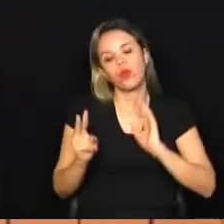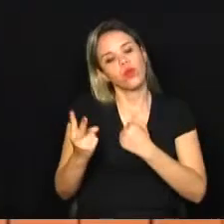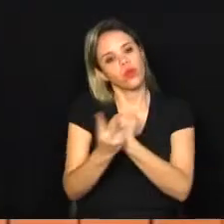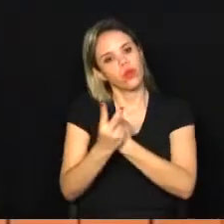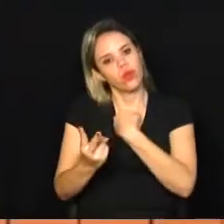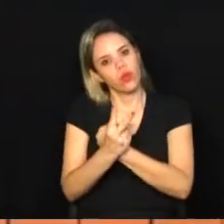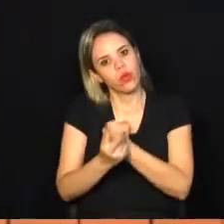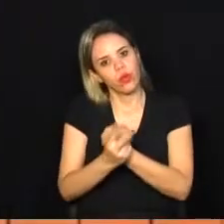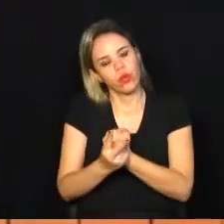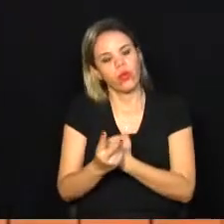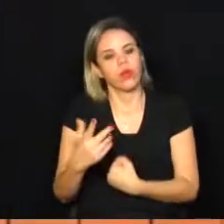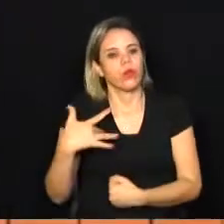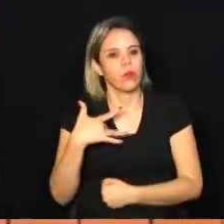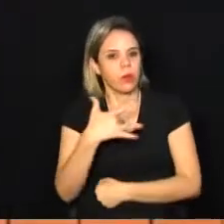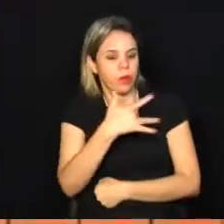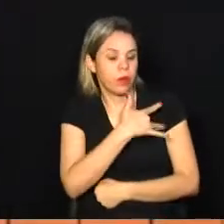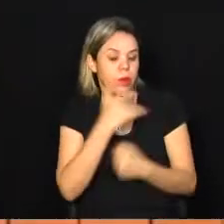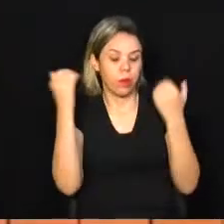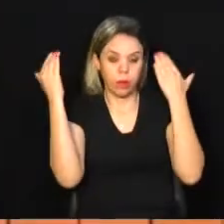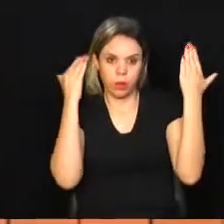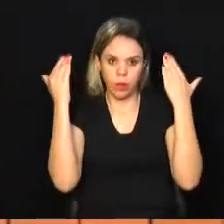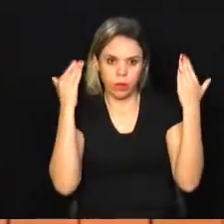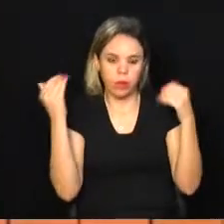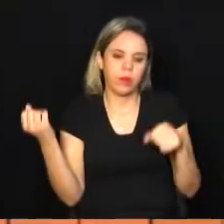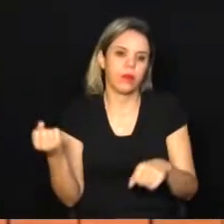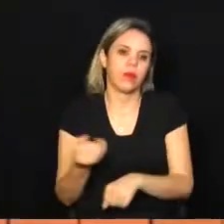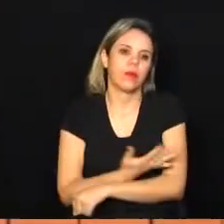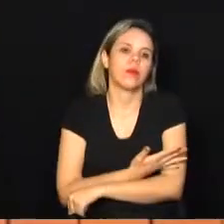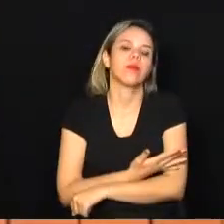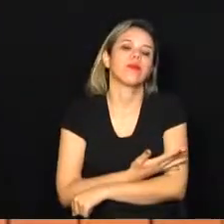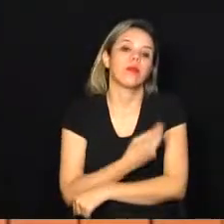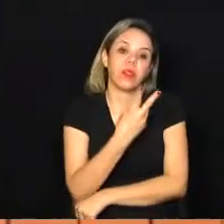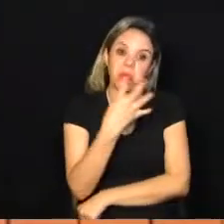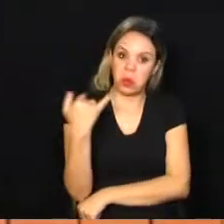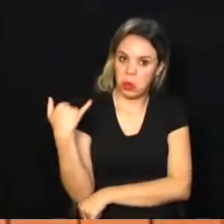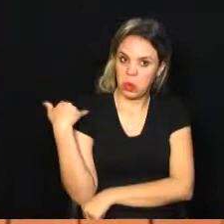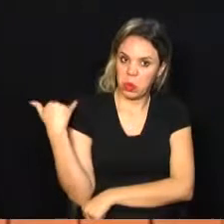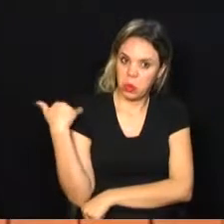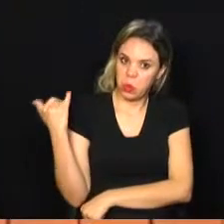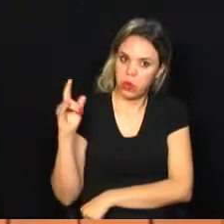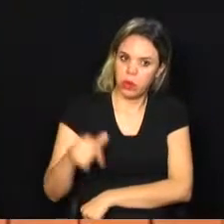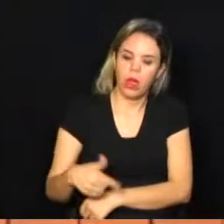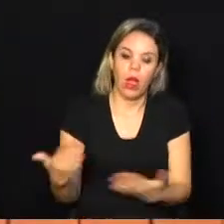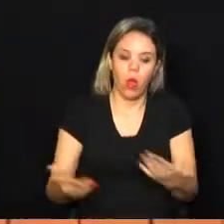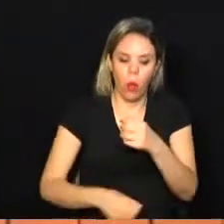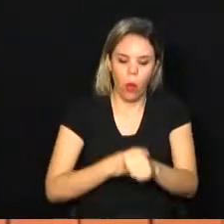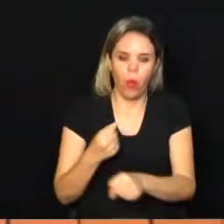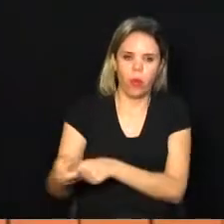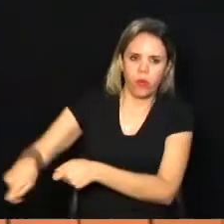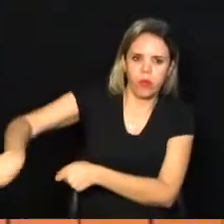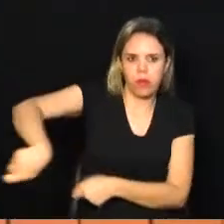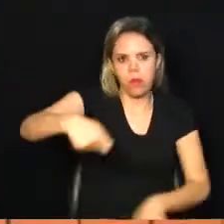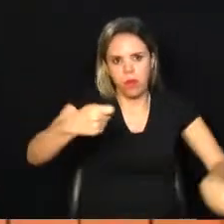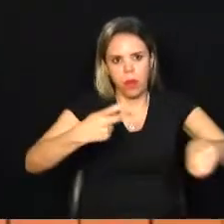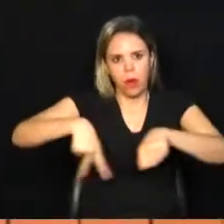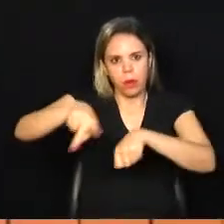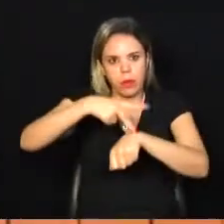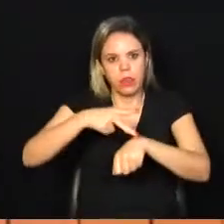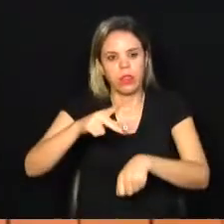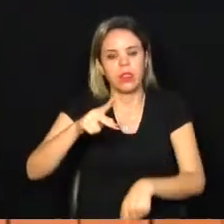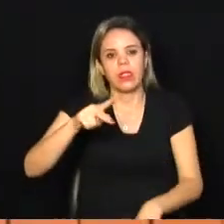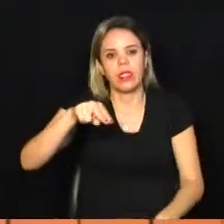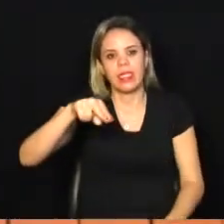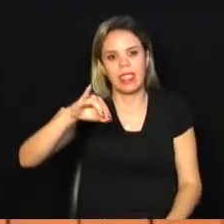saúde mental, isso aos 24 anos. Este ano, a tenista Naomi Osaka, do Japão, desistiu